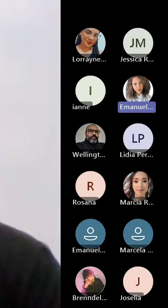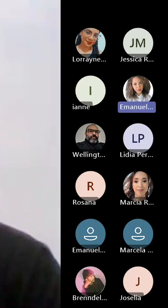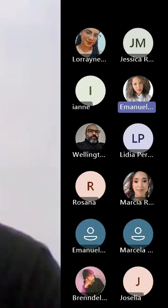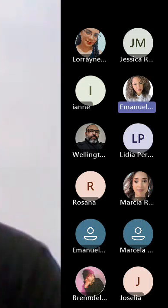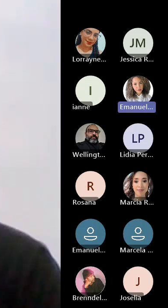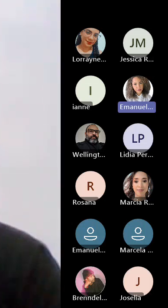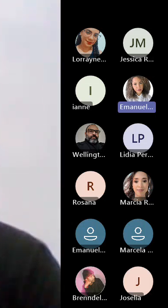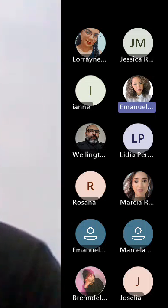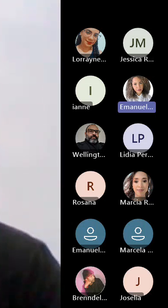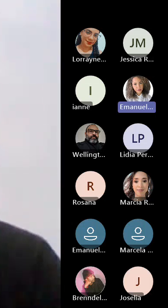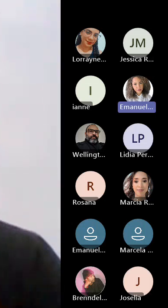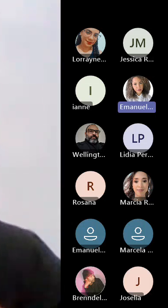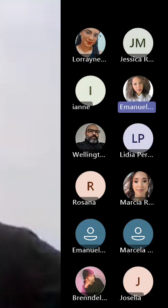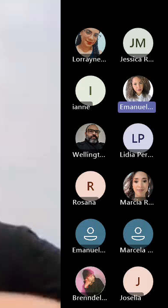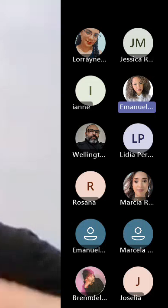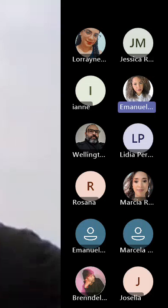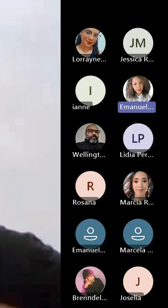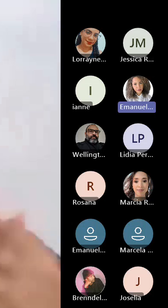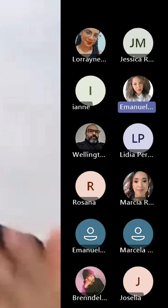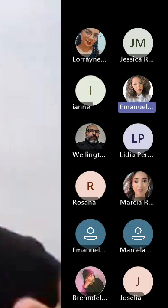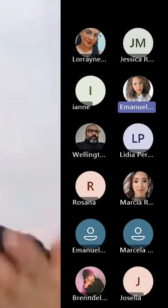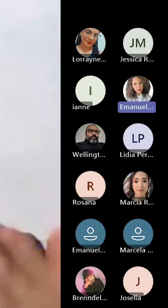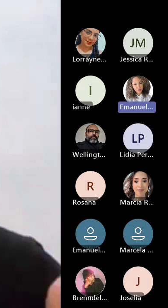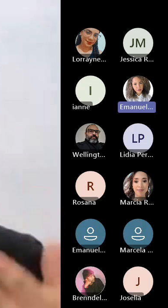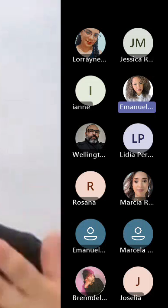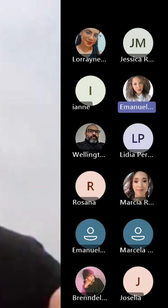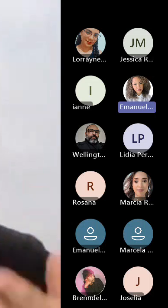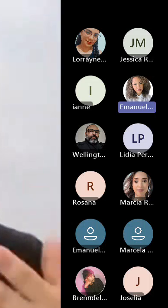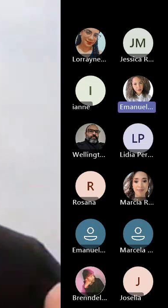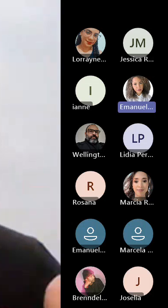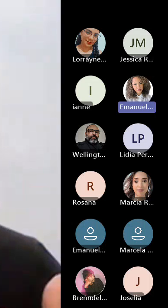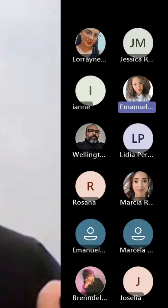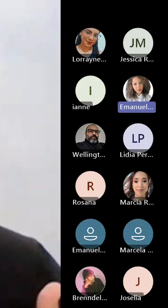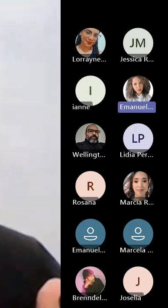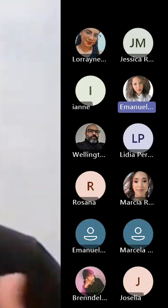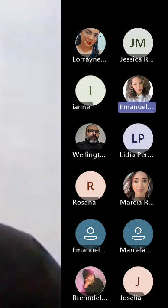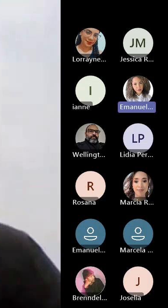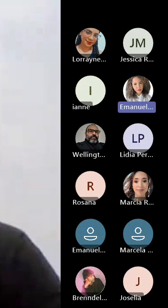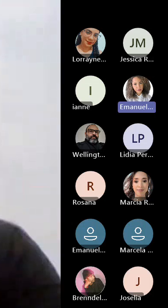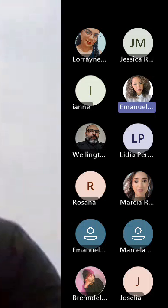que vibrações leves, elas são transformadas em